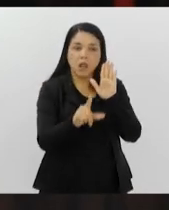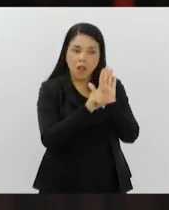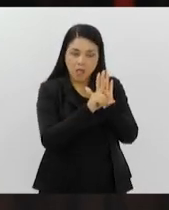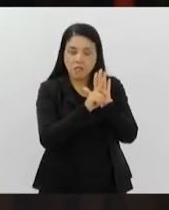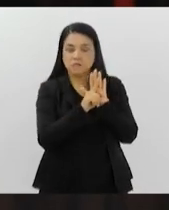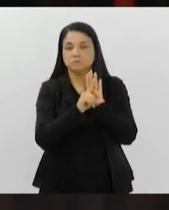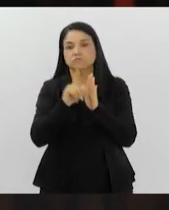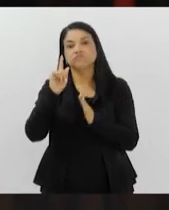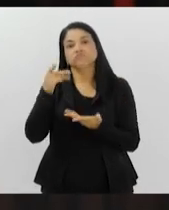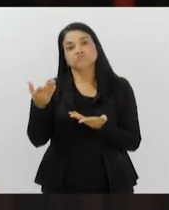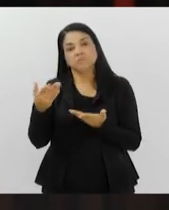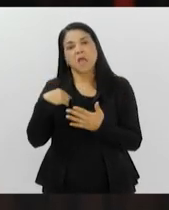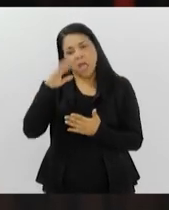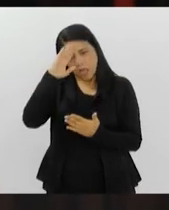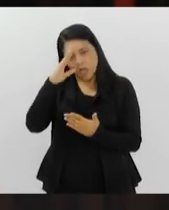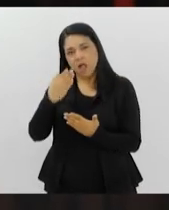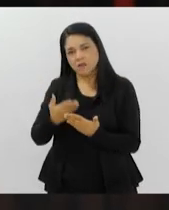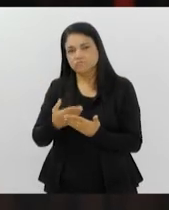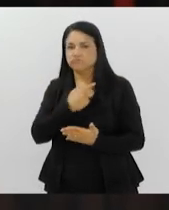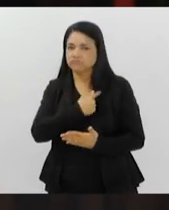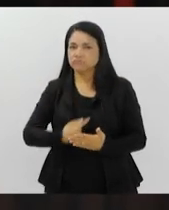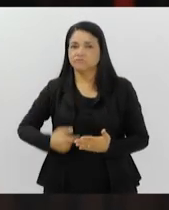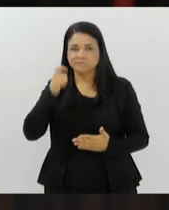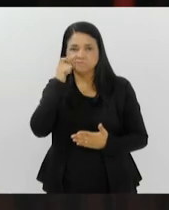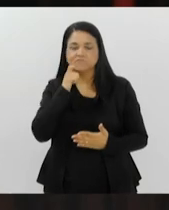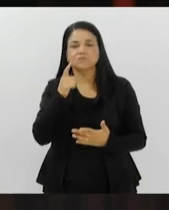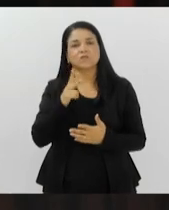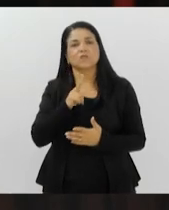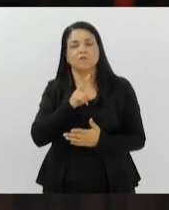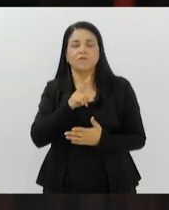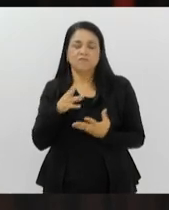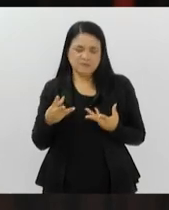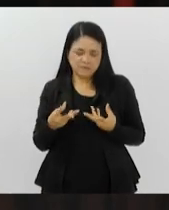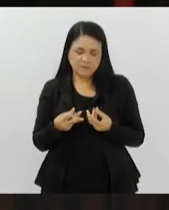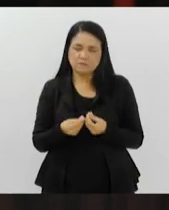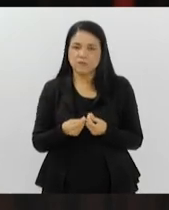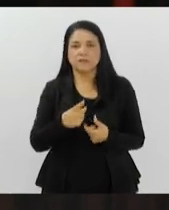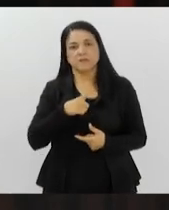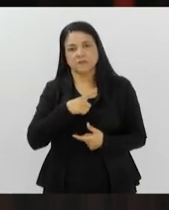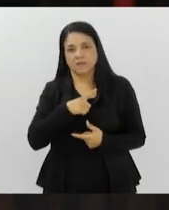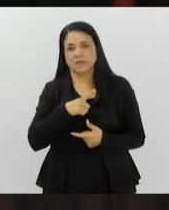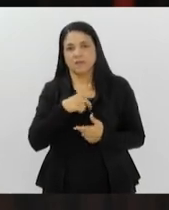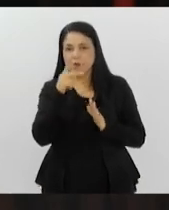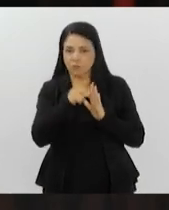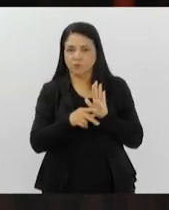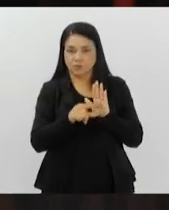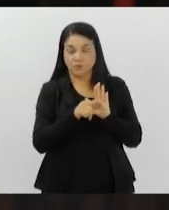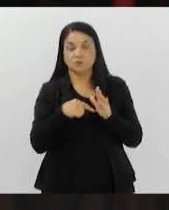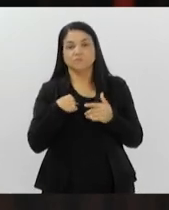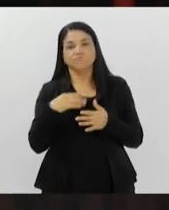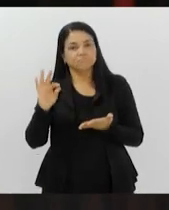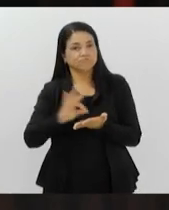coautoria, mas acredito que o governador vai ficar sensível a essa questão. Não havendo mais oradores